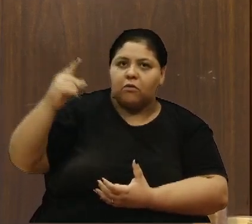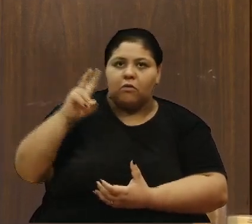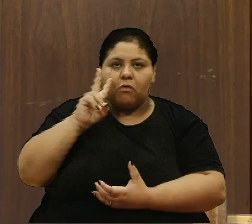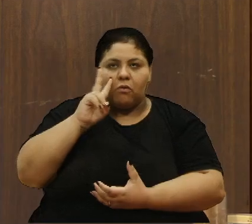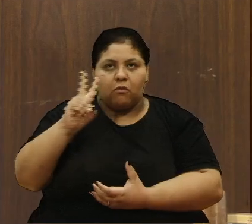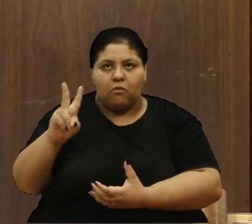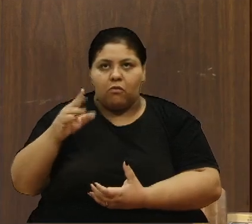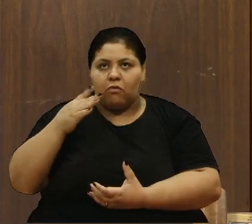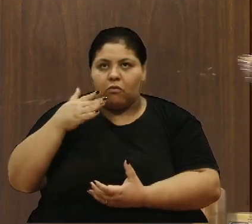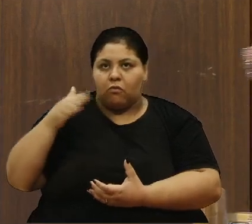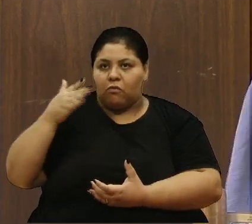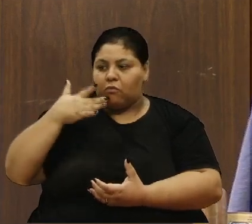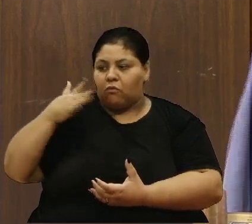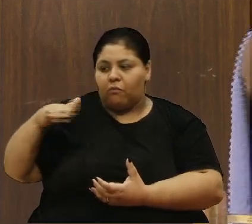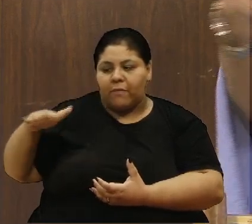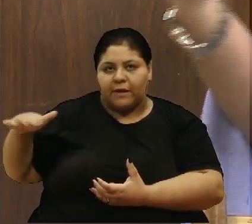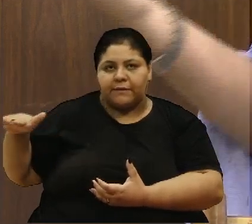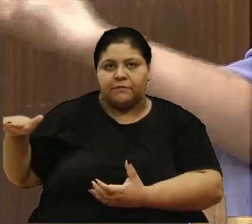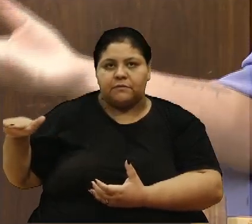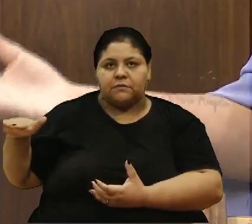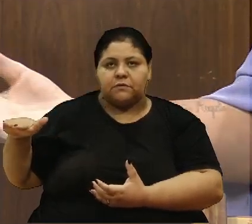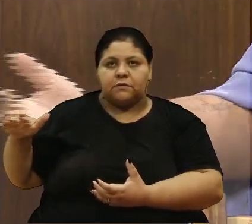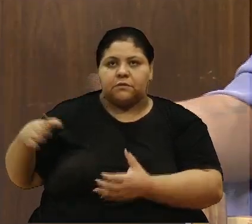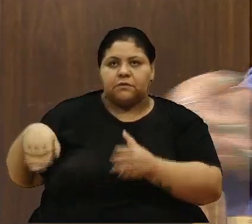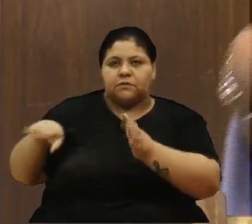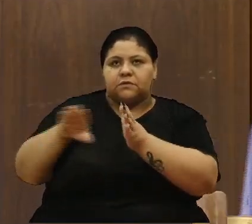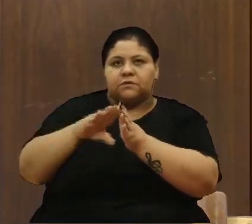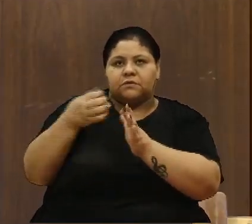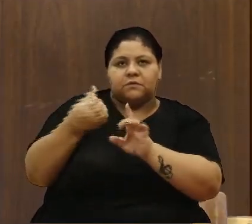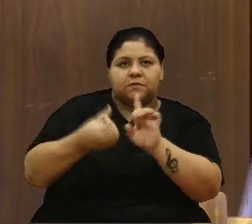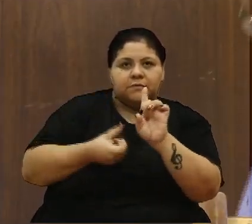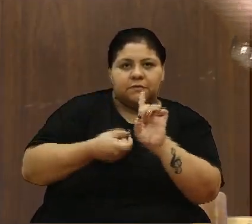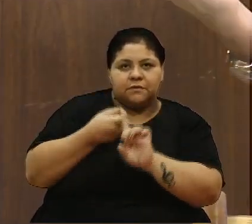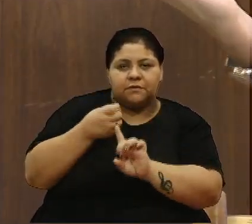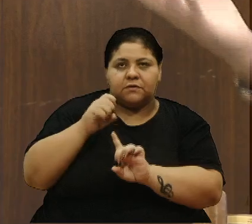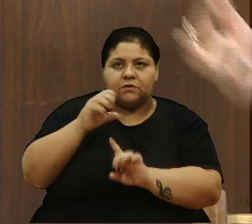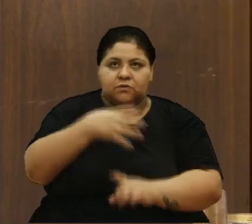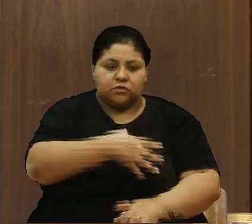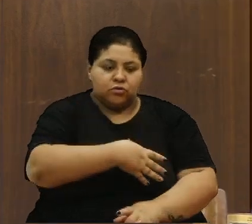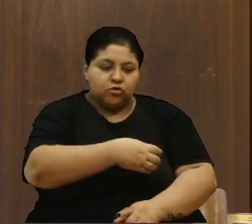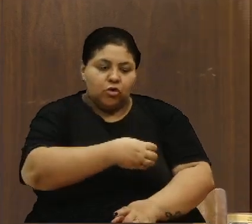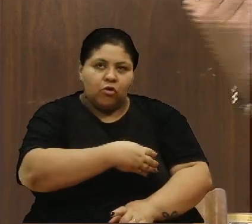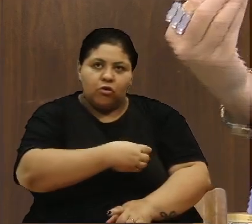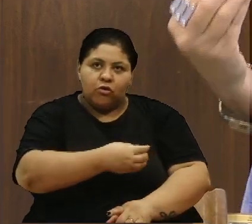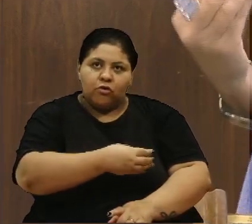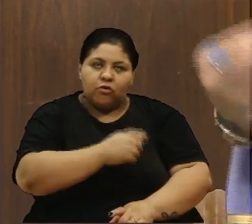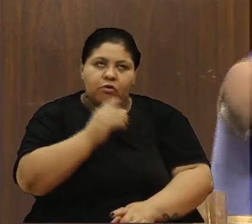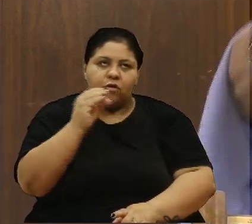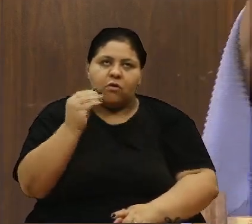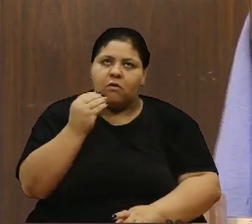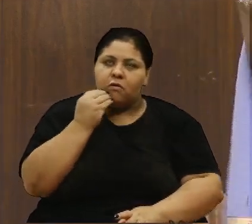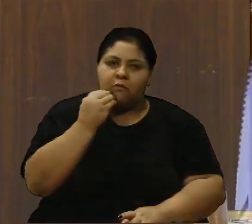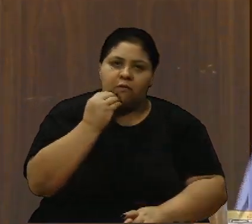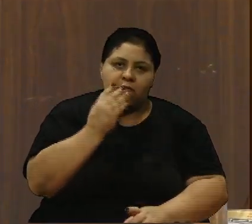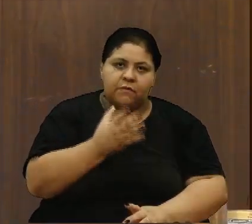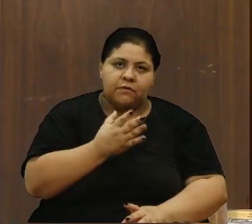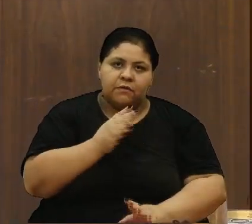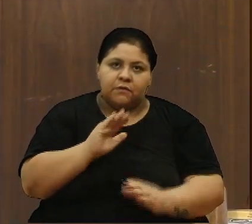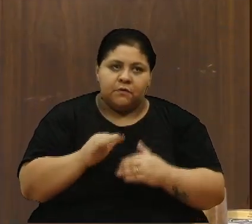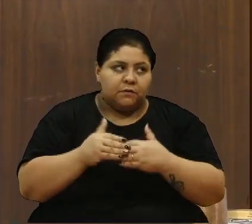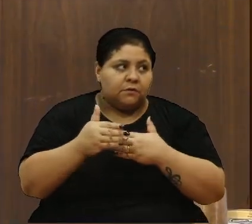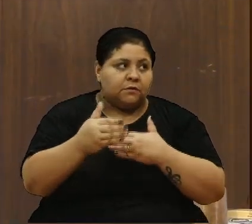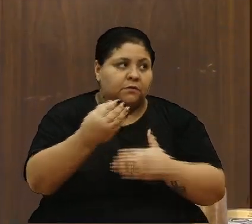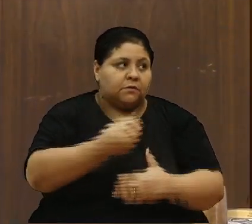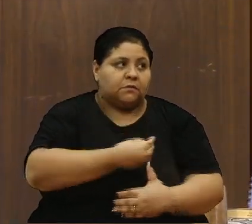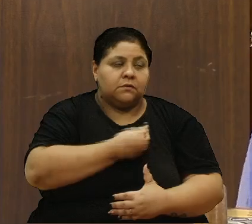uma criança que é até os 6 meses só com aleitamento materno, com certeza, para o resto da vida